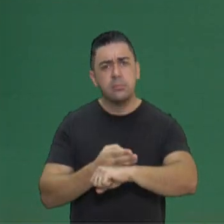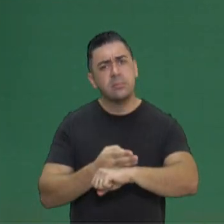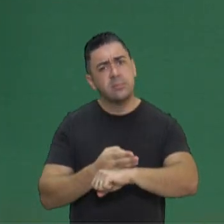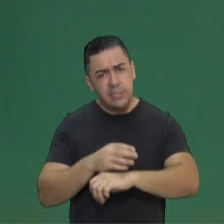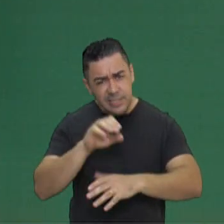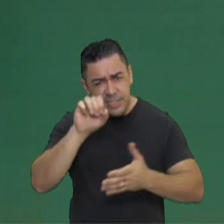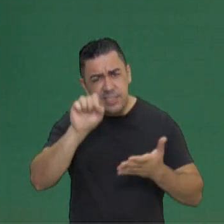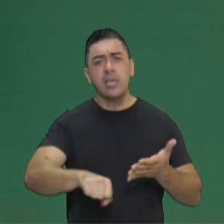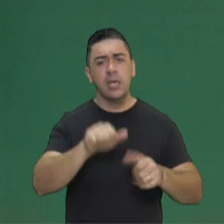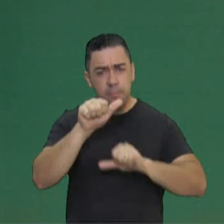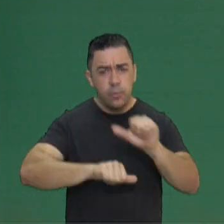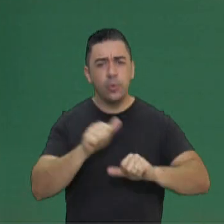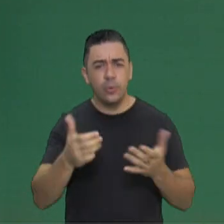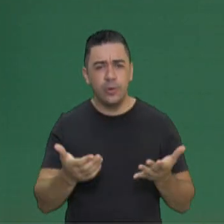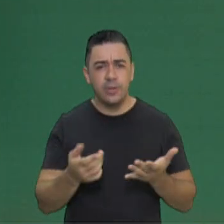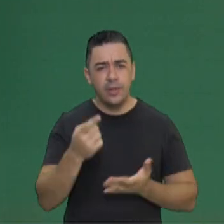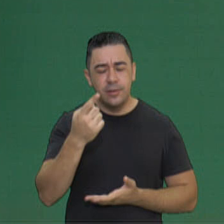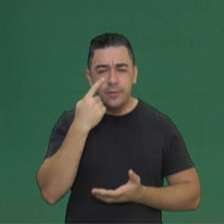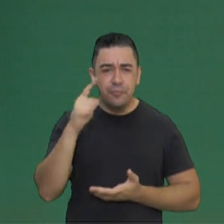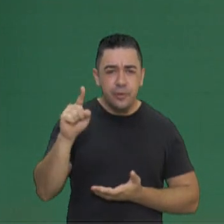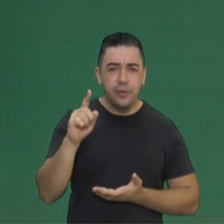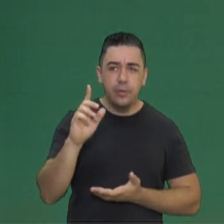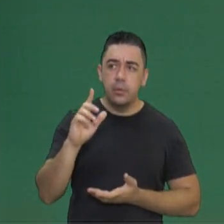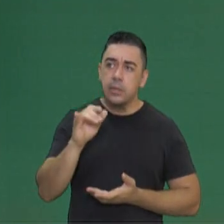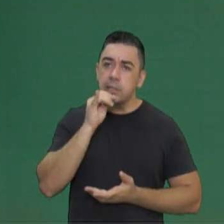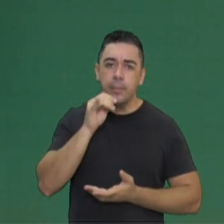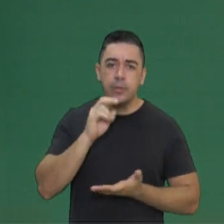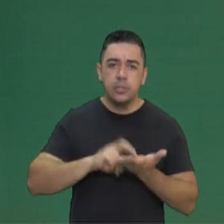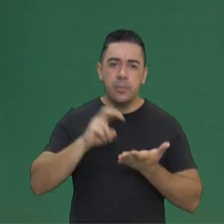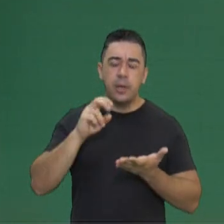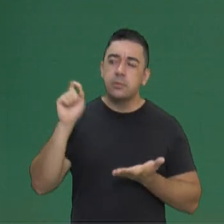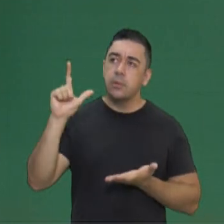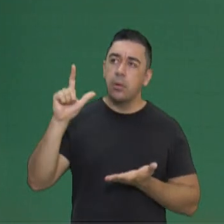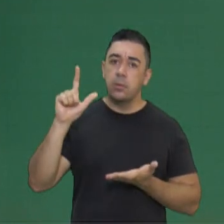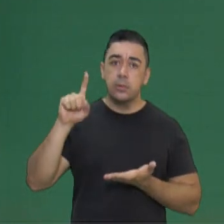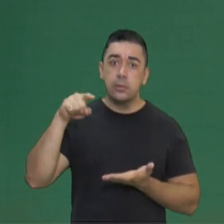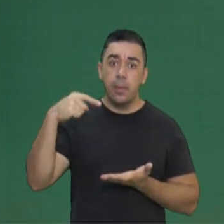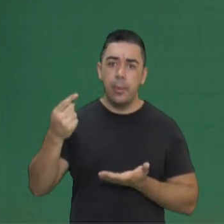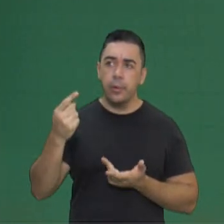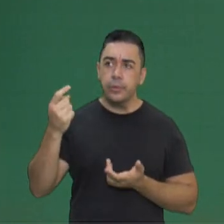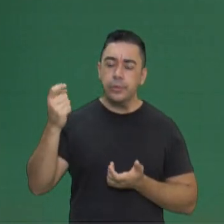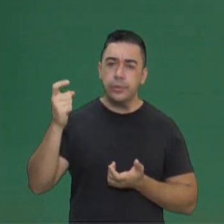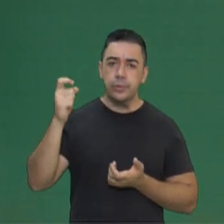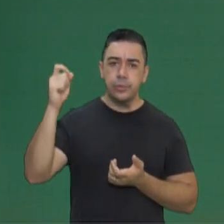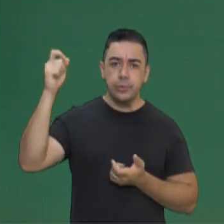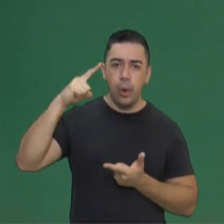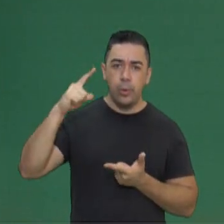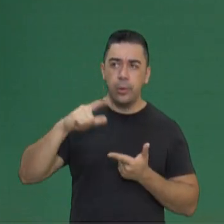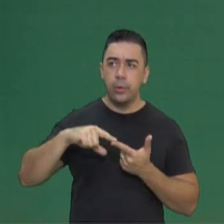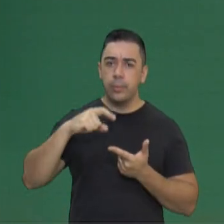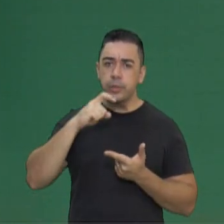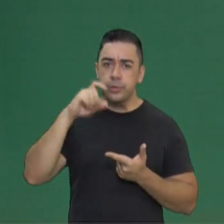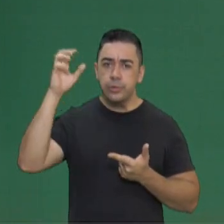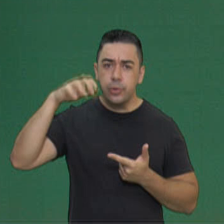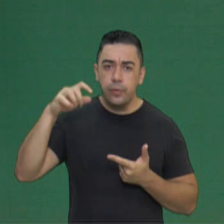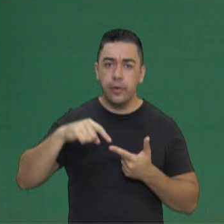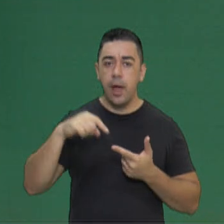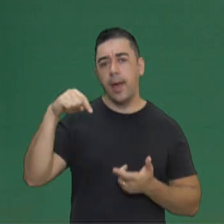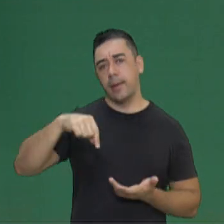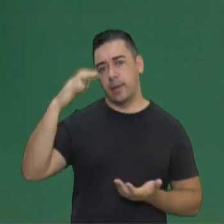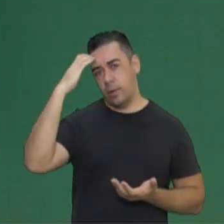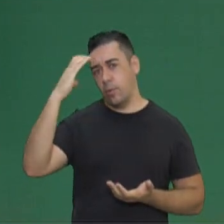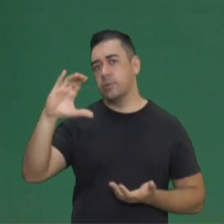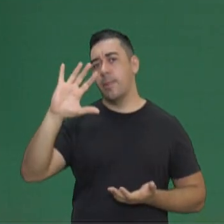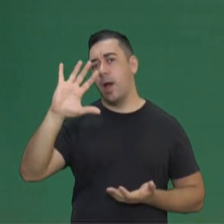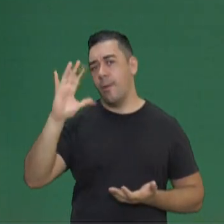Você nunca presenciou uma situação em que você praticamente viveu as 4 estações no dia? Aqui em Curitiba isso é bem